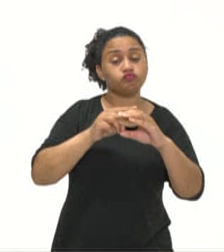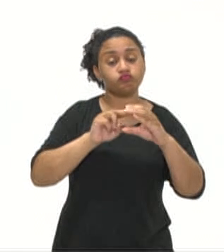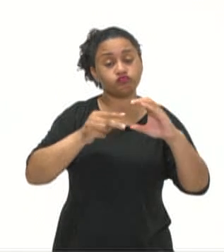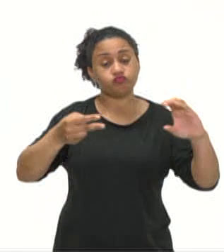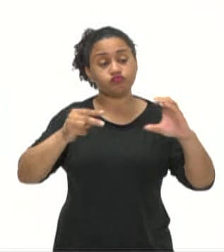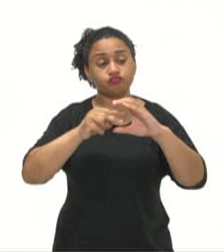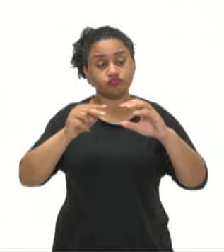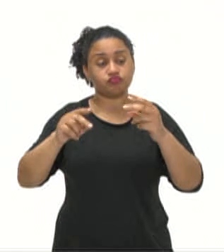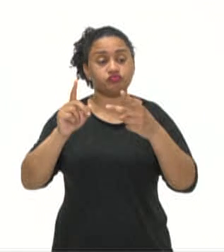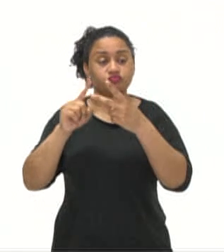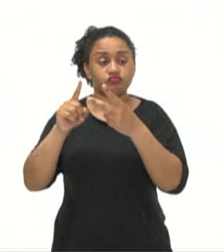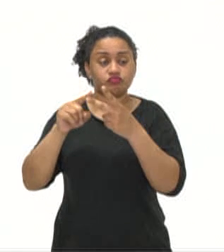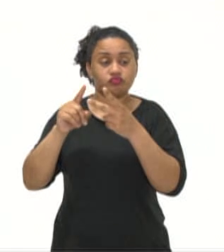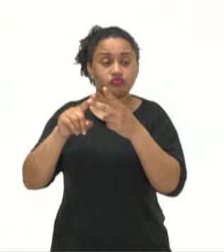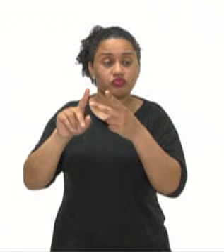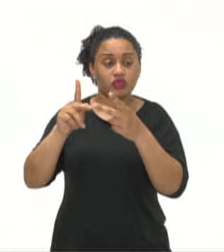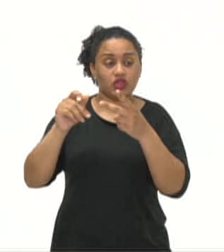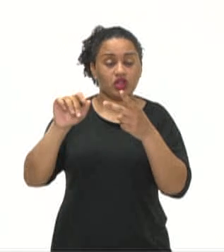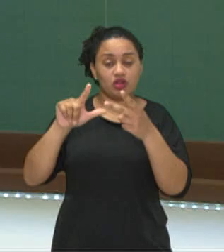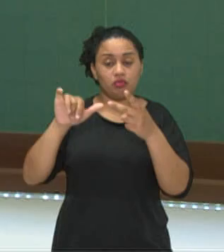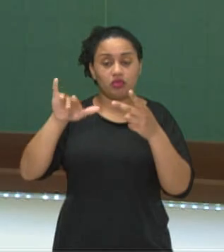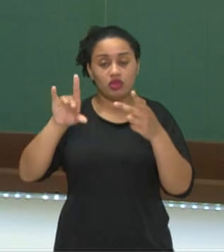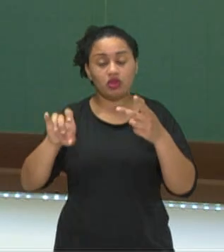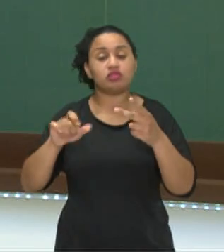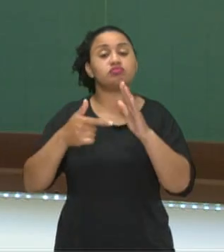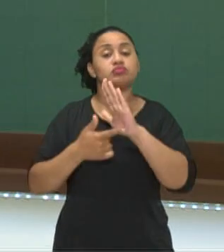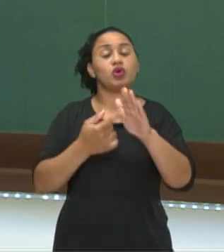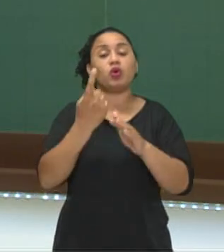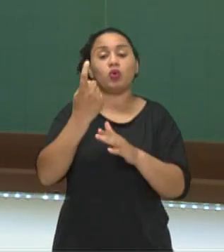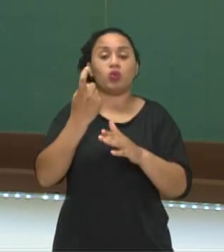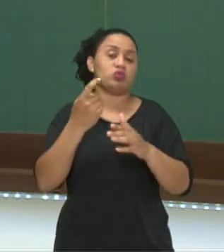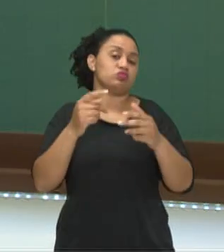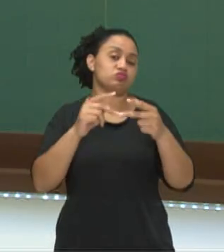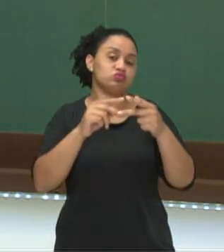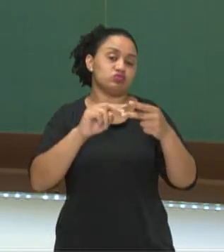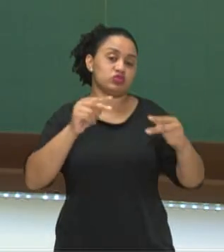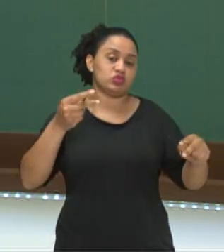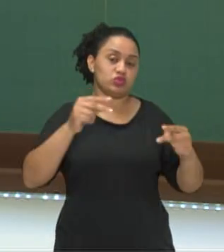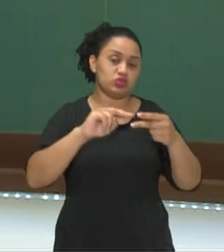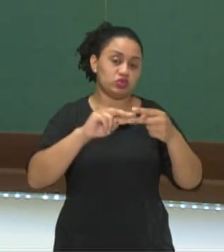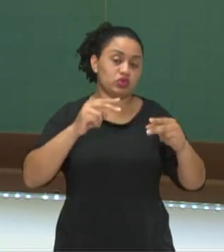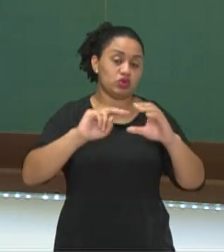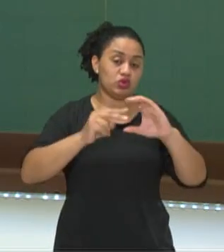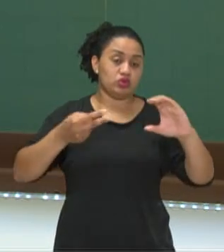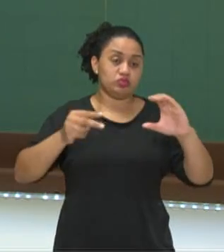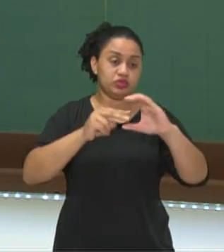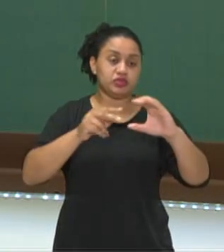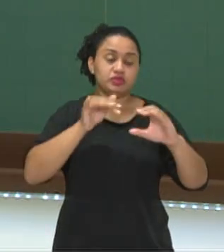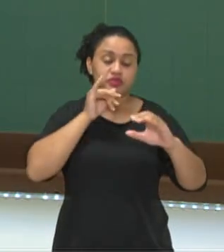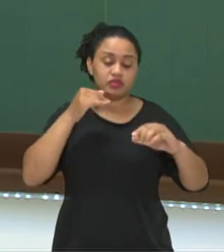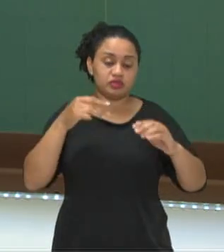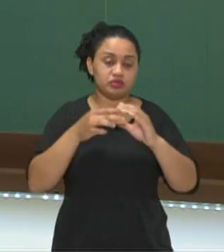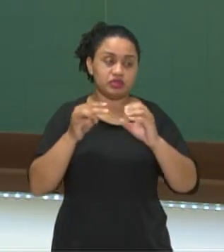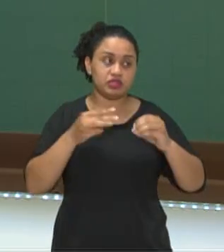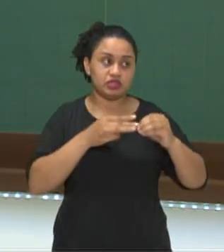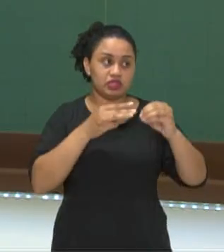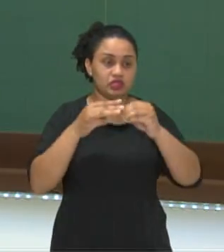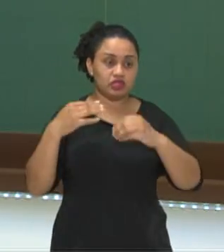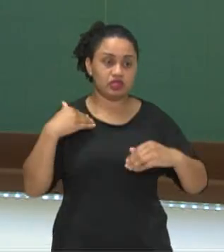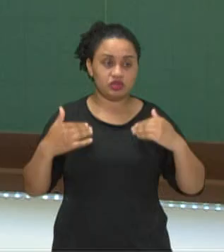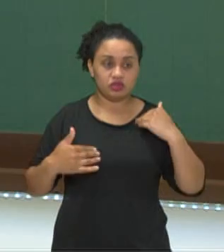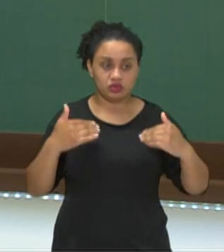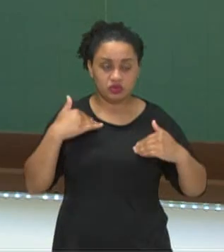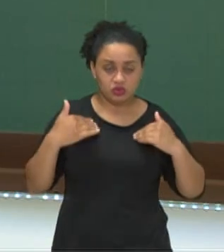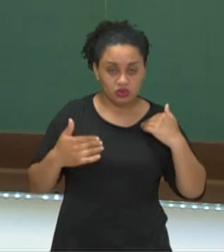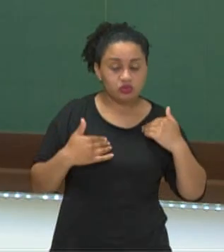cromossomos, e haploides é quando apresenta um cromossomo, como por exemplo as nossas células do corpo, e a célula haploide